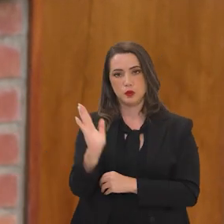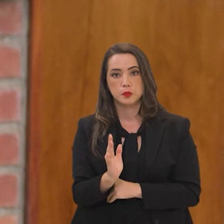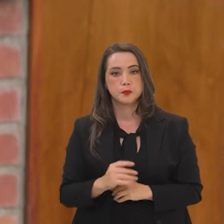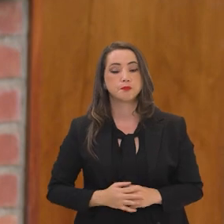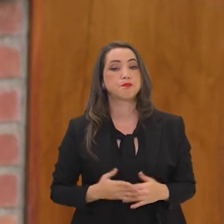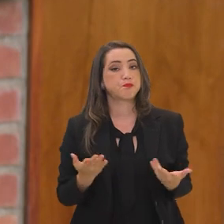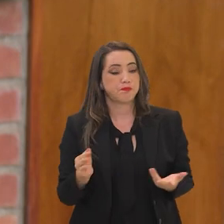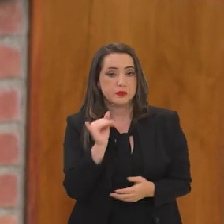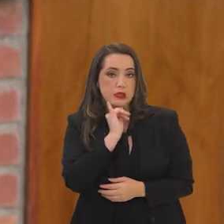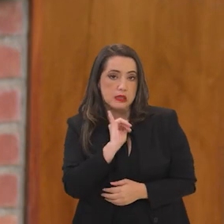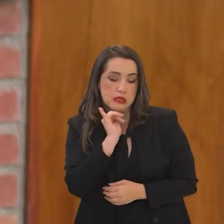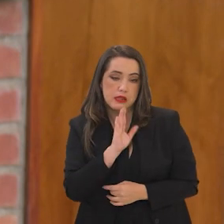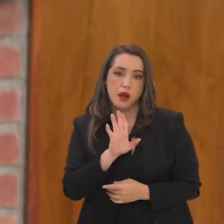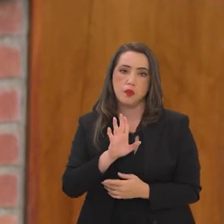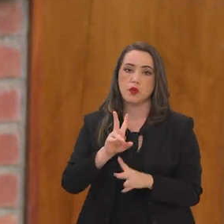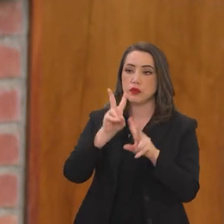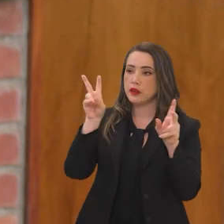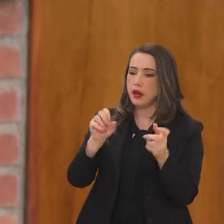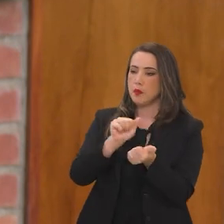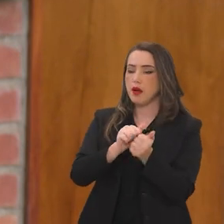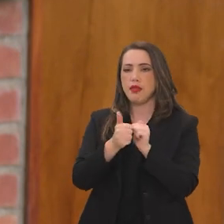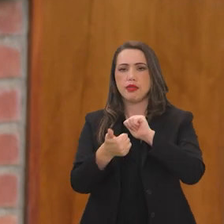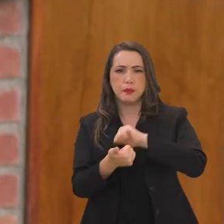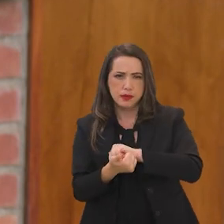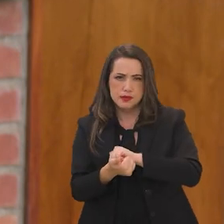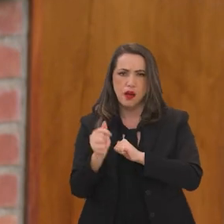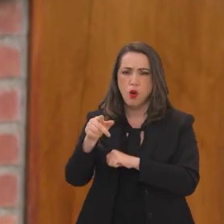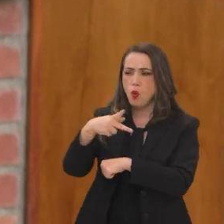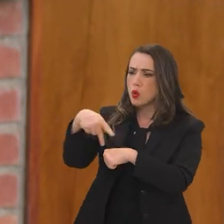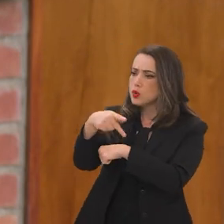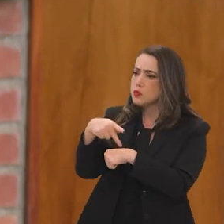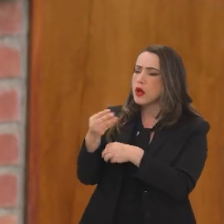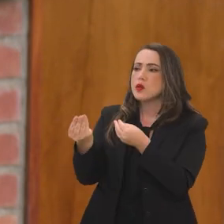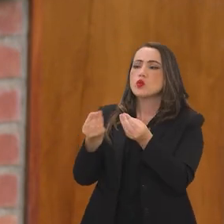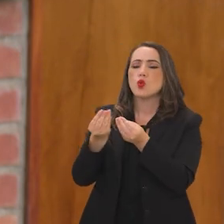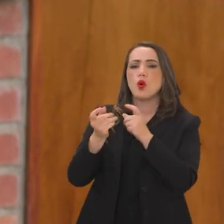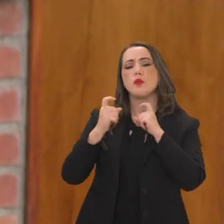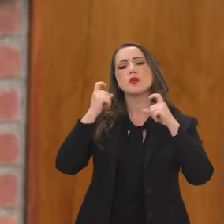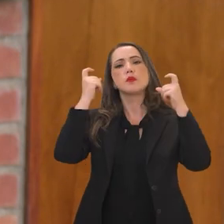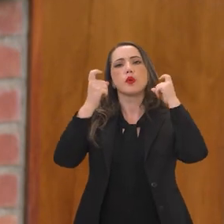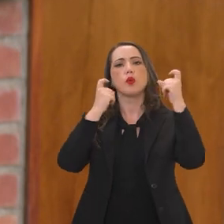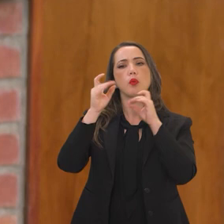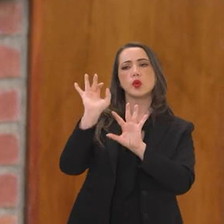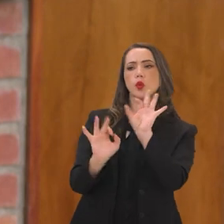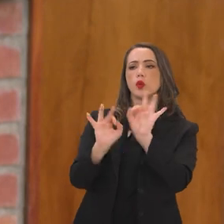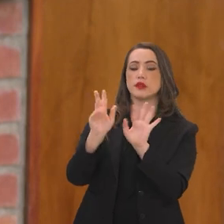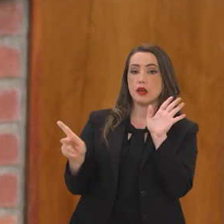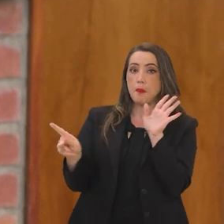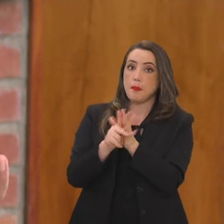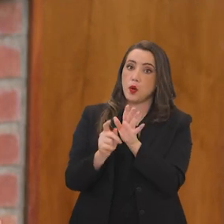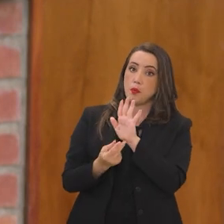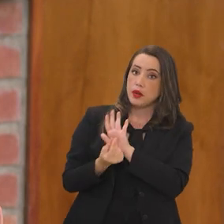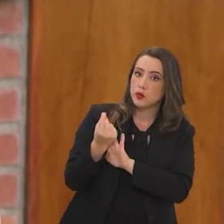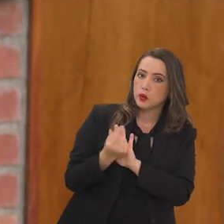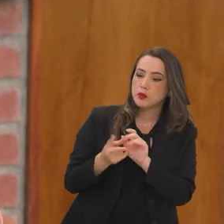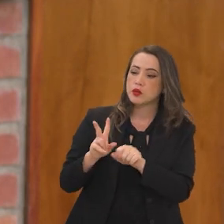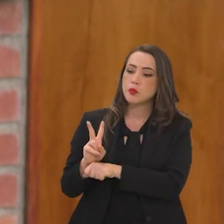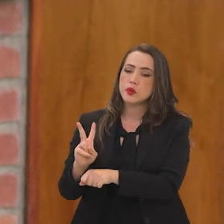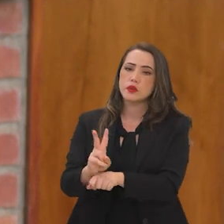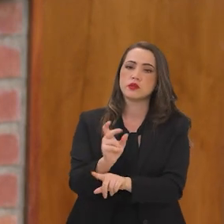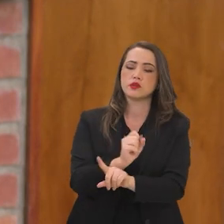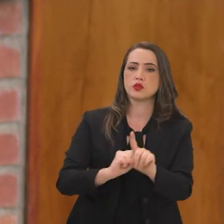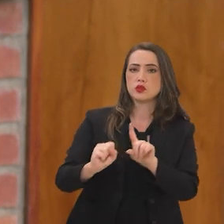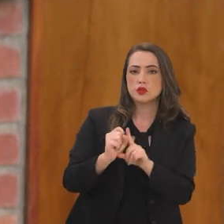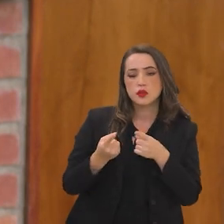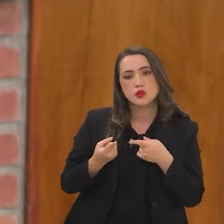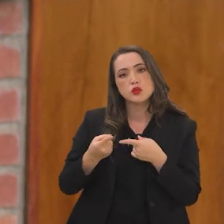fala por exemplo nas férias de adaptação ou seja como os países se preocupam e organizar suas economias e proteger a sua